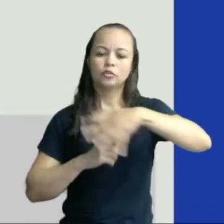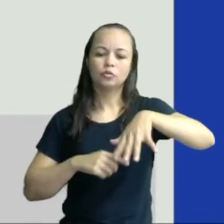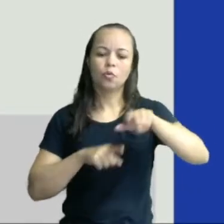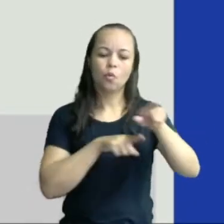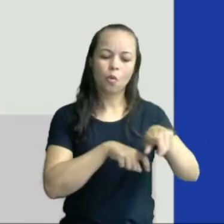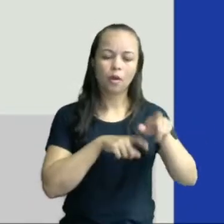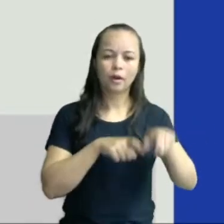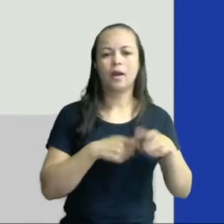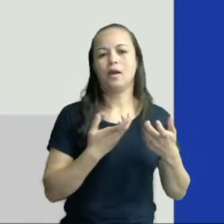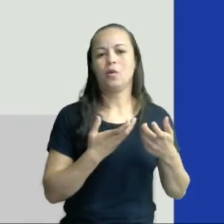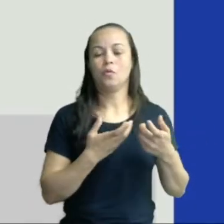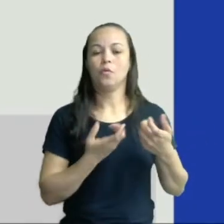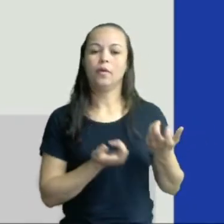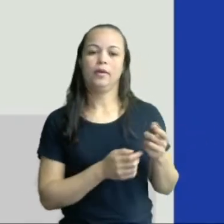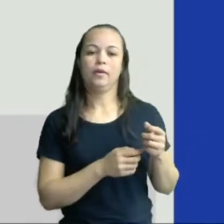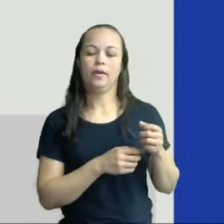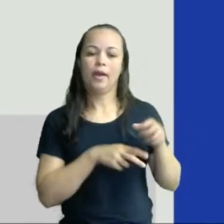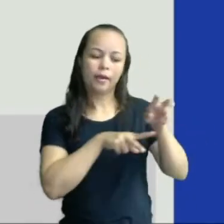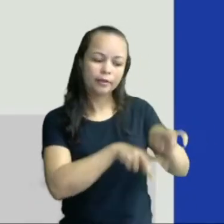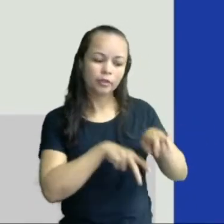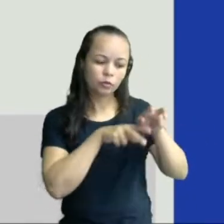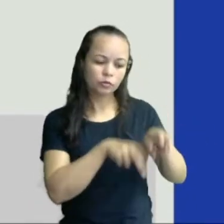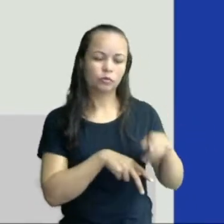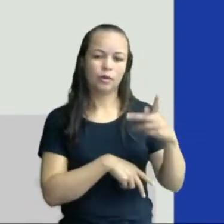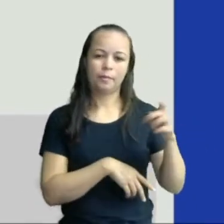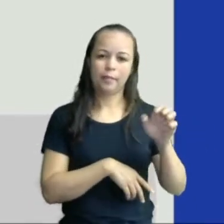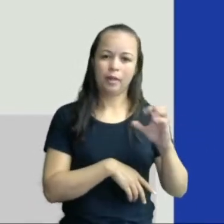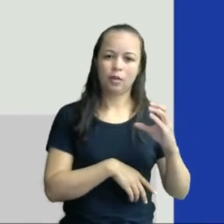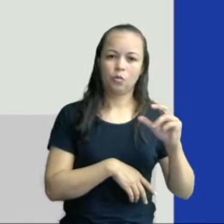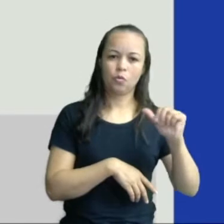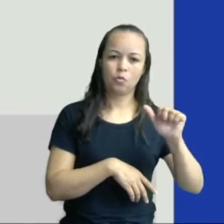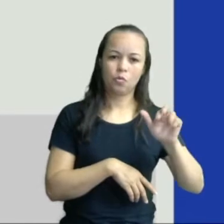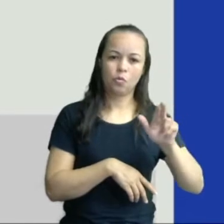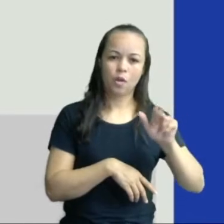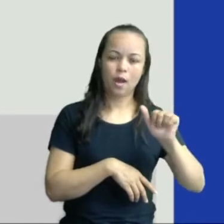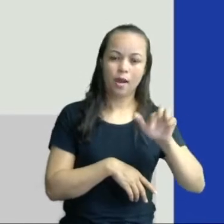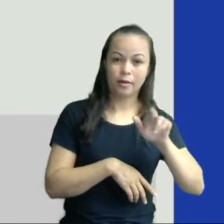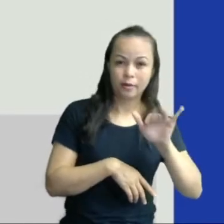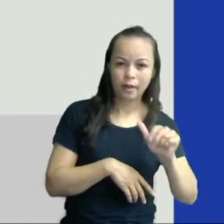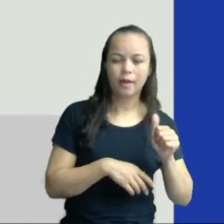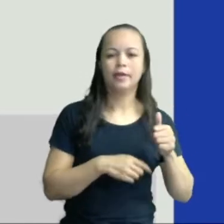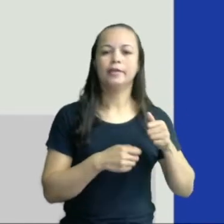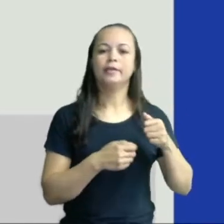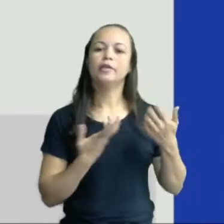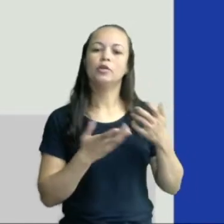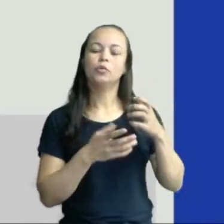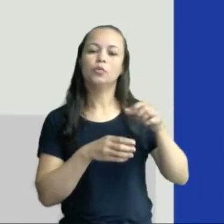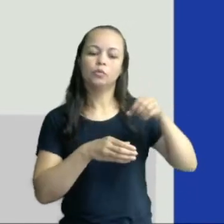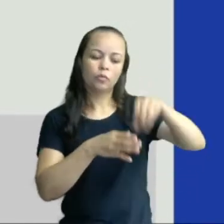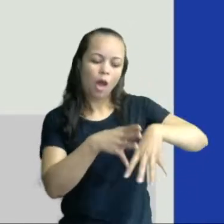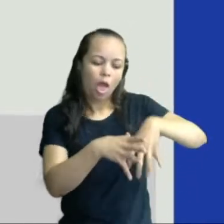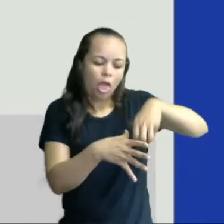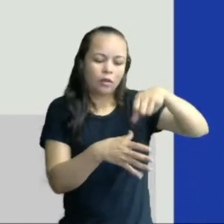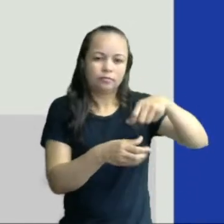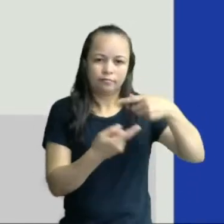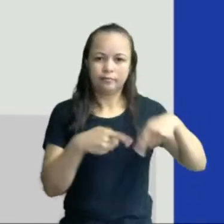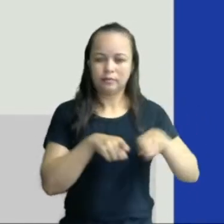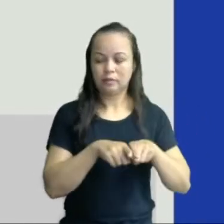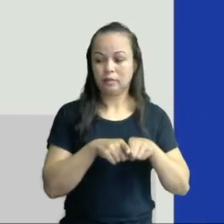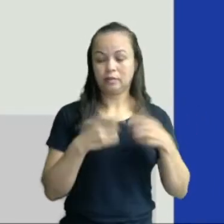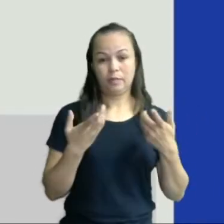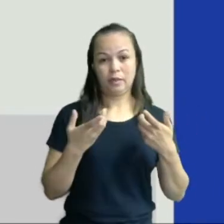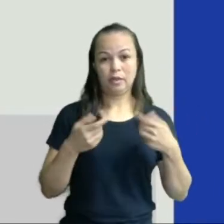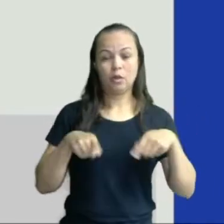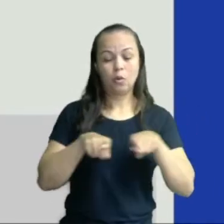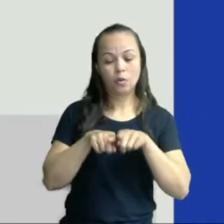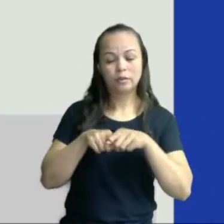a pecuária e o extrativismo. Também conhecemos as atividades econômicas que são praticadas no espaço urbano, como